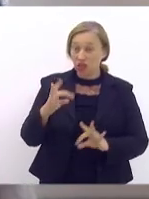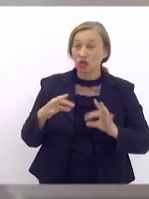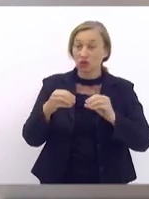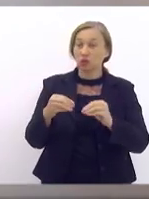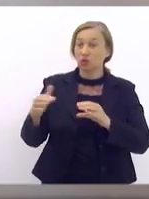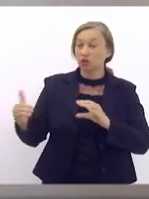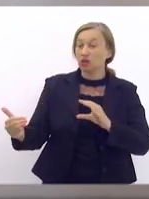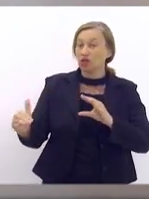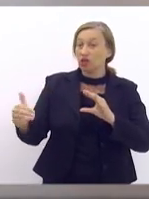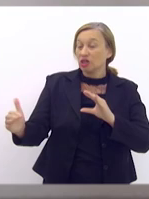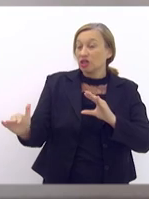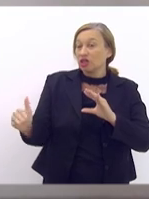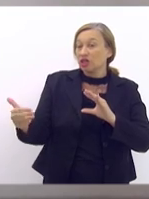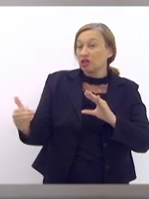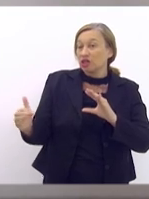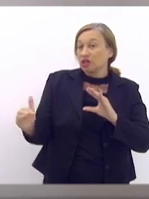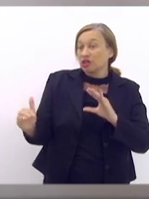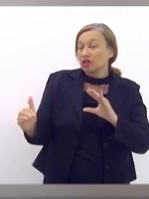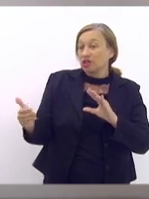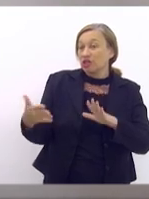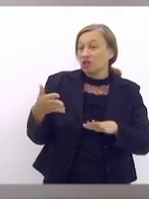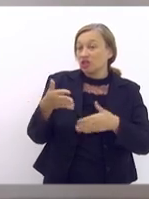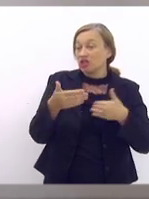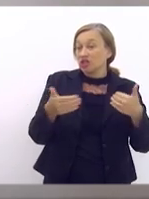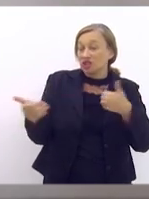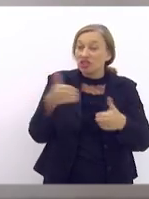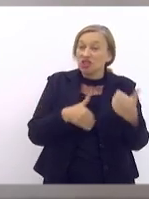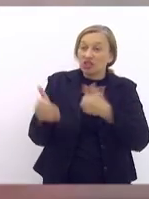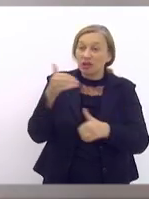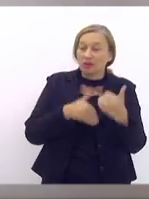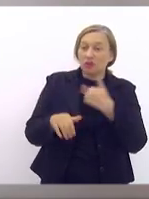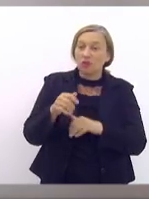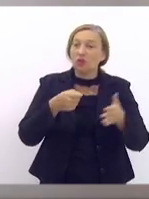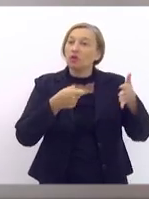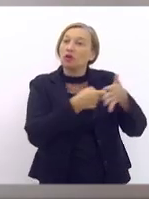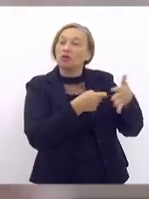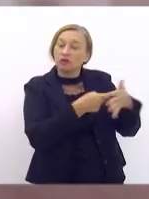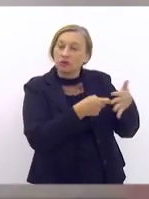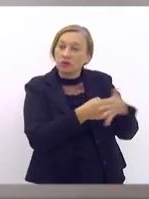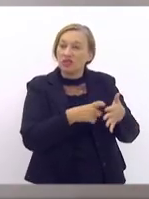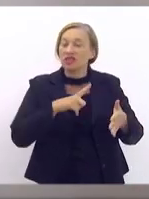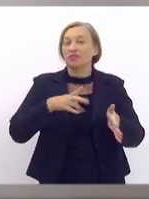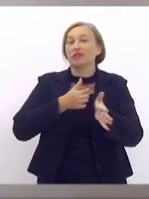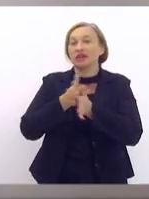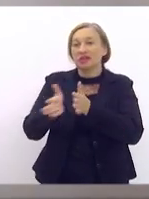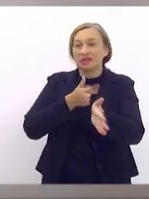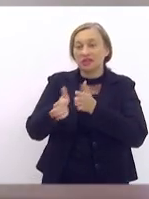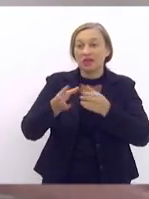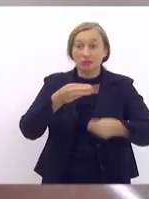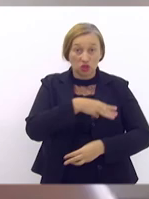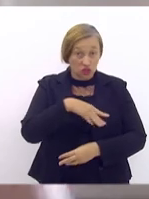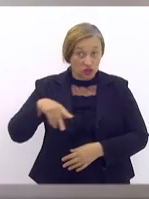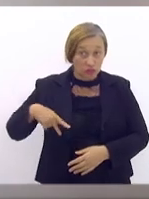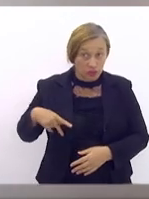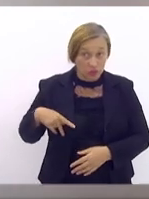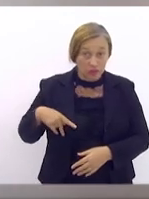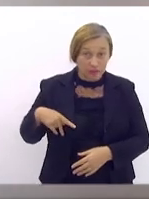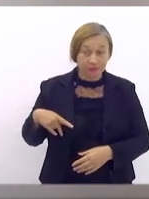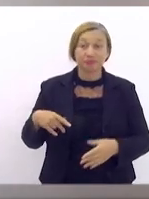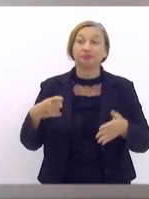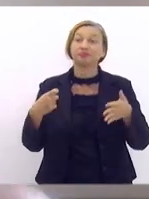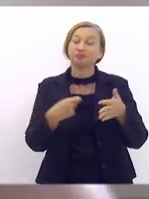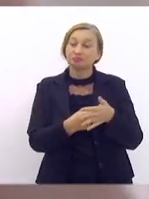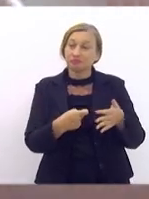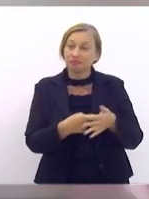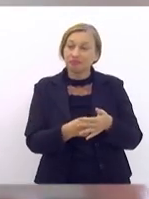aqui, tanto em denúncias formais, que a gente tem acesso lá, né, do que chega no Ministério Público, quanto nas denúncias que